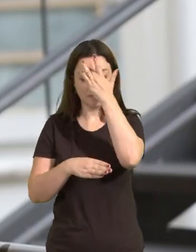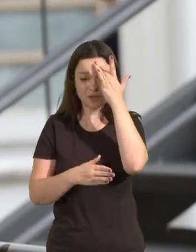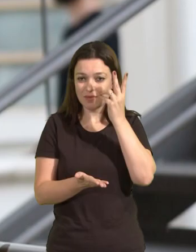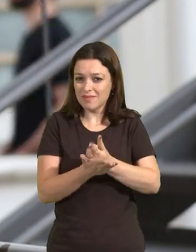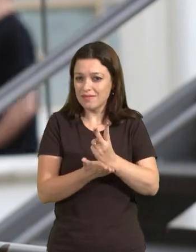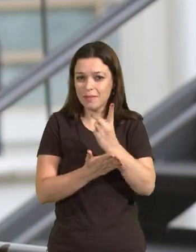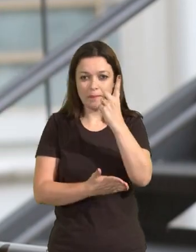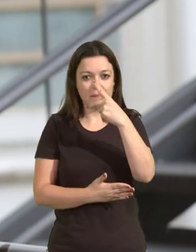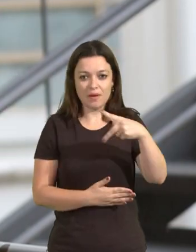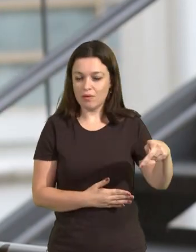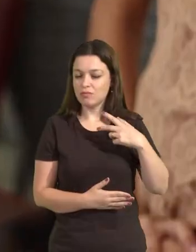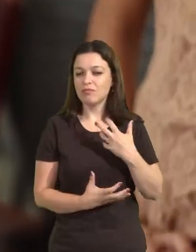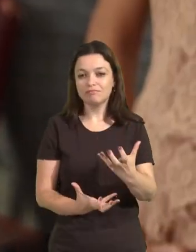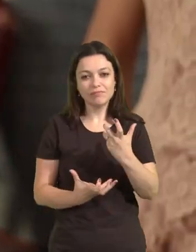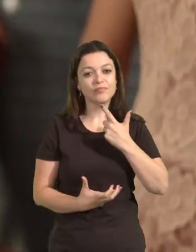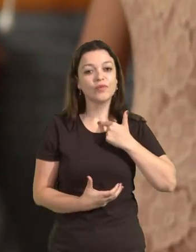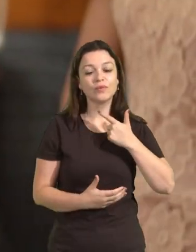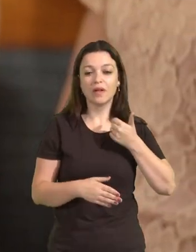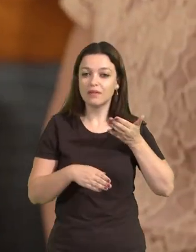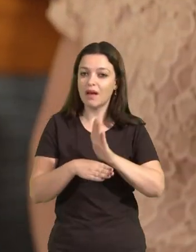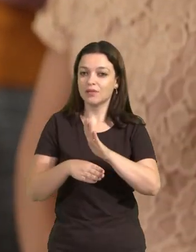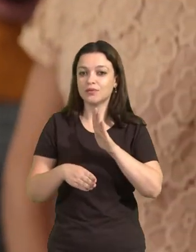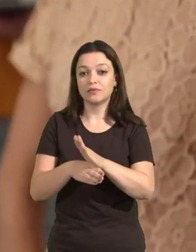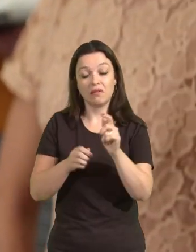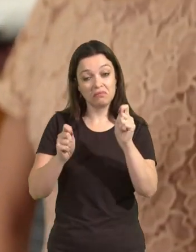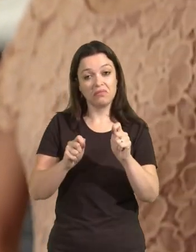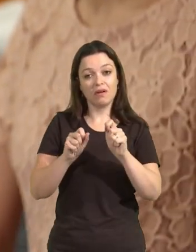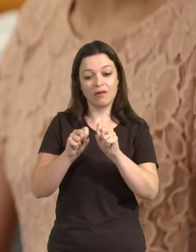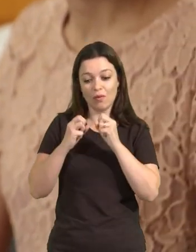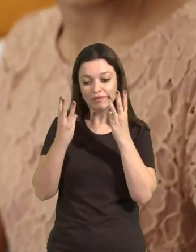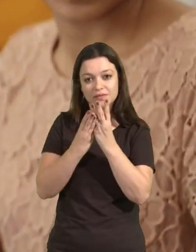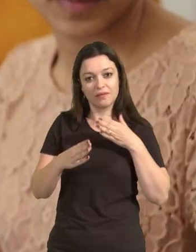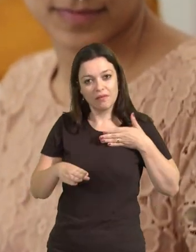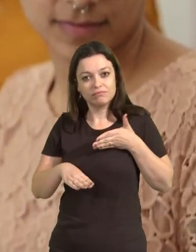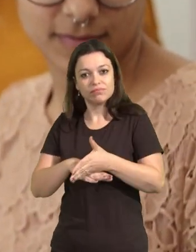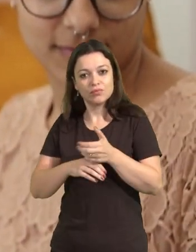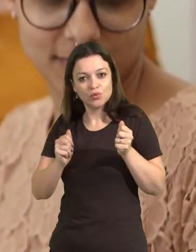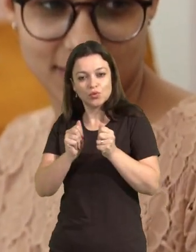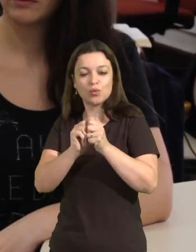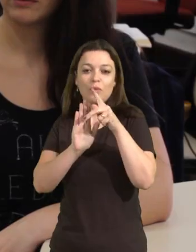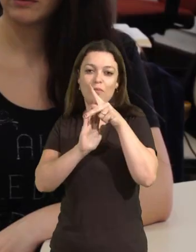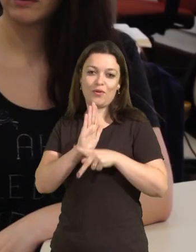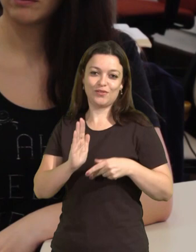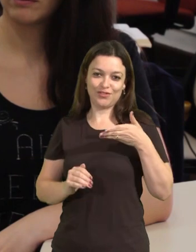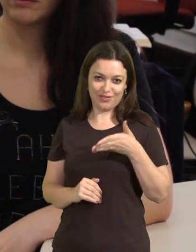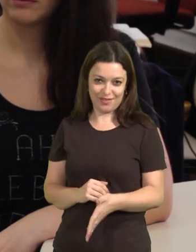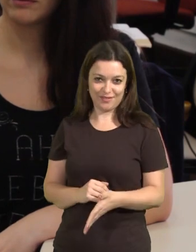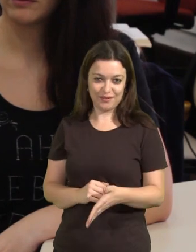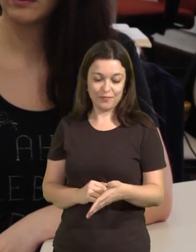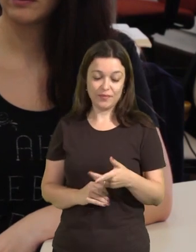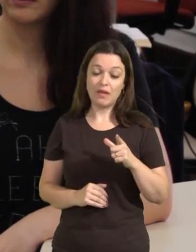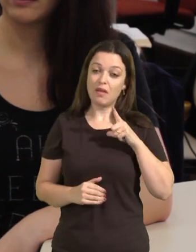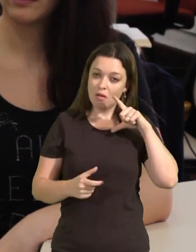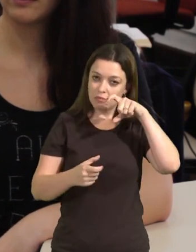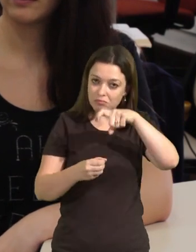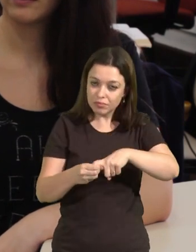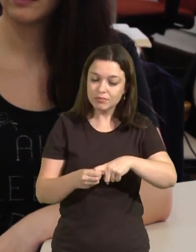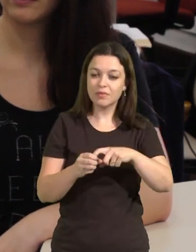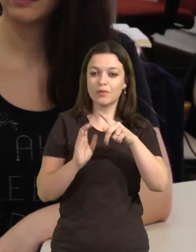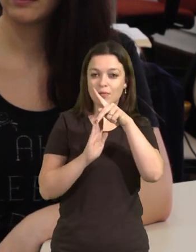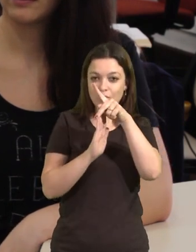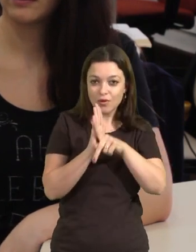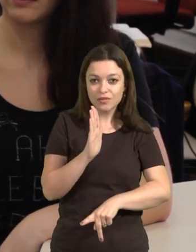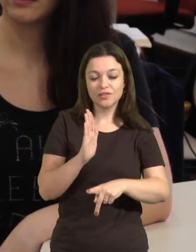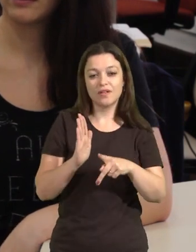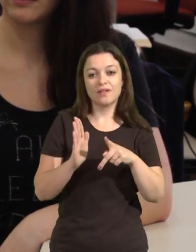pessoas, sempre, desde o primeiro ano. Assim. Daí eu achei que com o direito eu teria uma ferramenta boa para isso. Eu sinto que no projeto clínico,